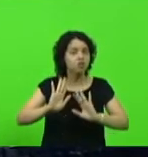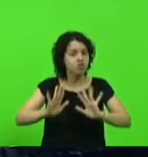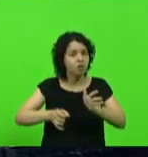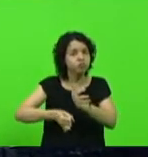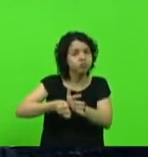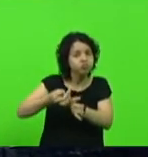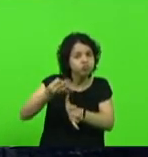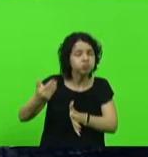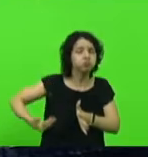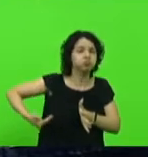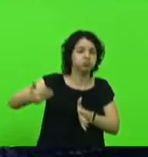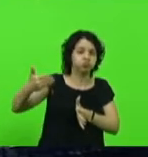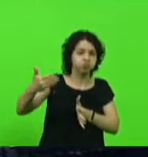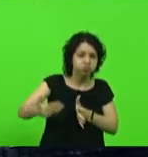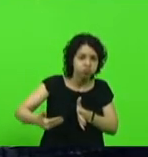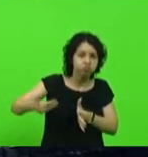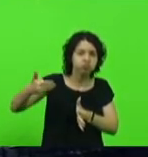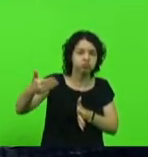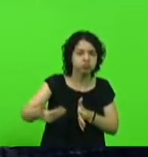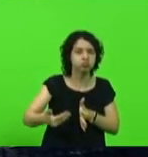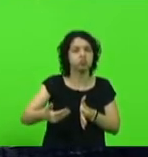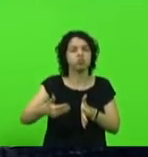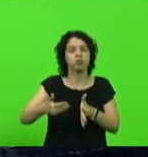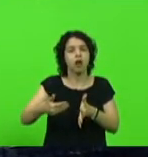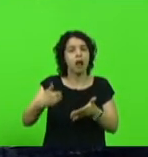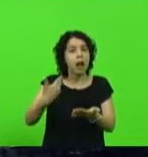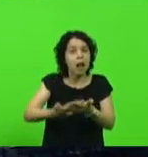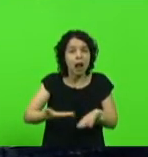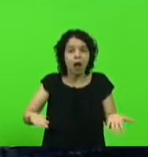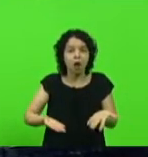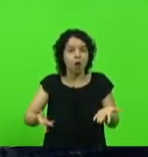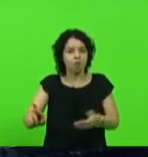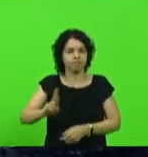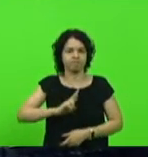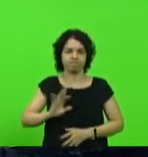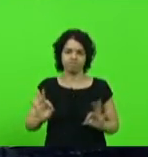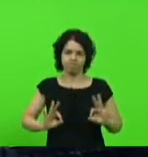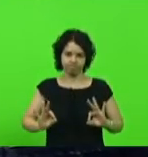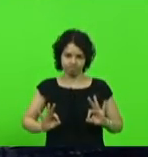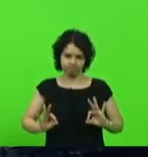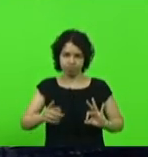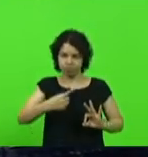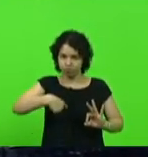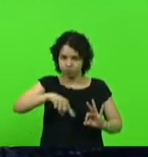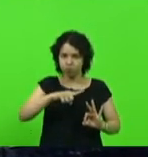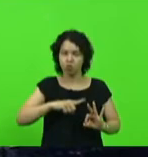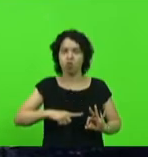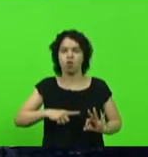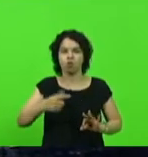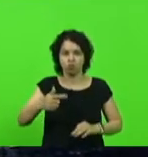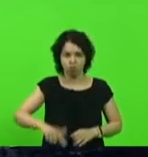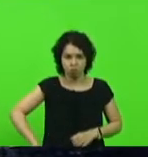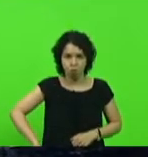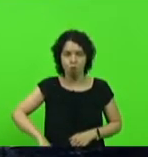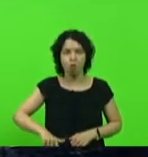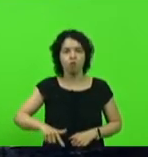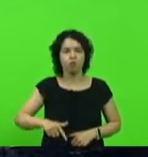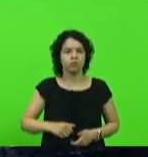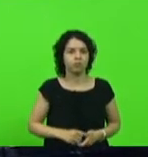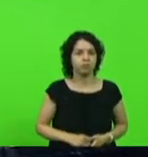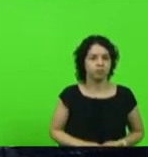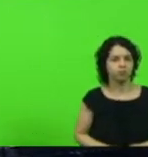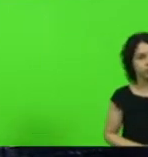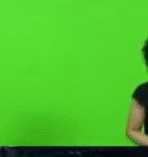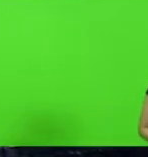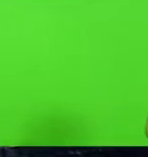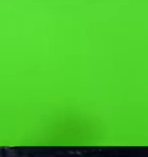diversas prorrogações e ainda não há respostas. Nós não vamos cair aqui naquilo